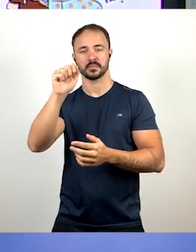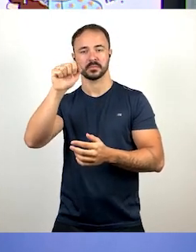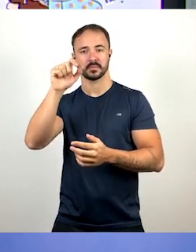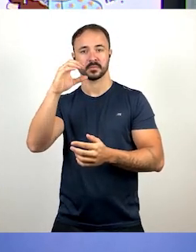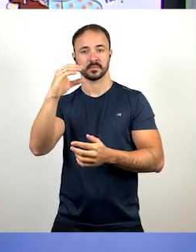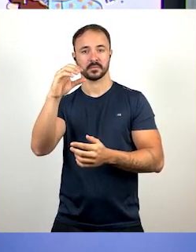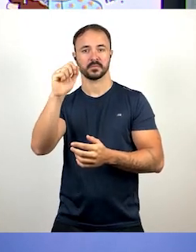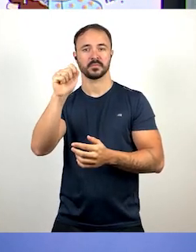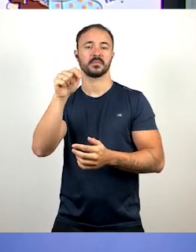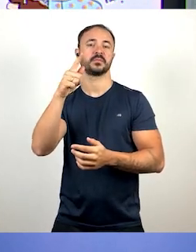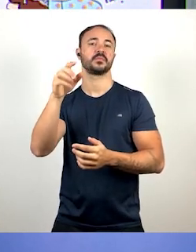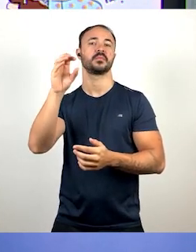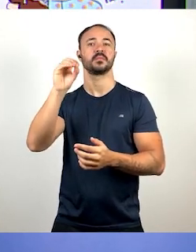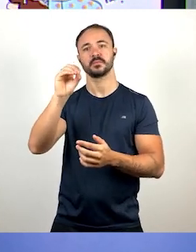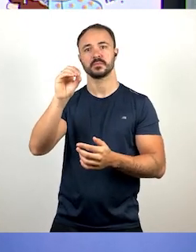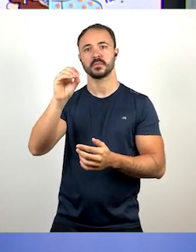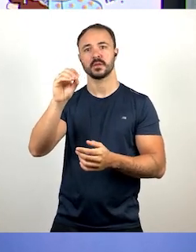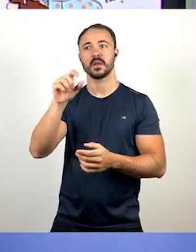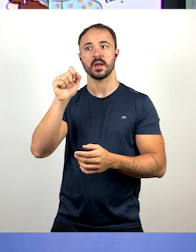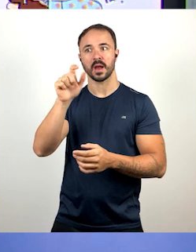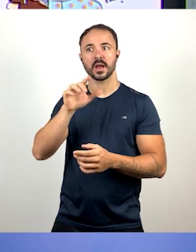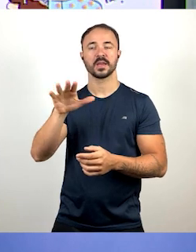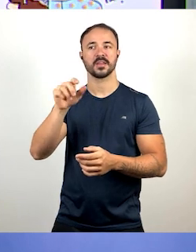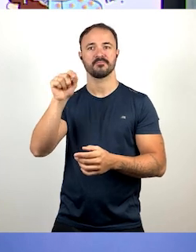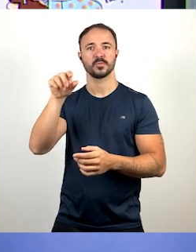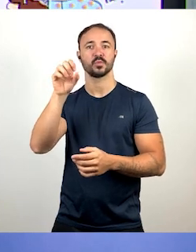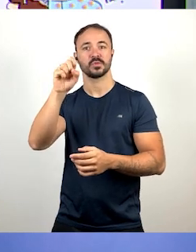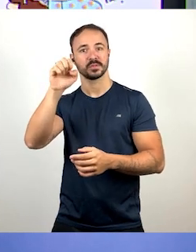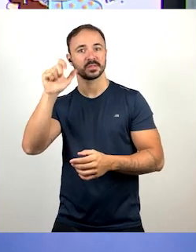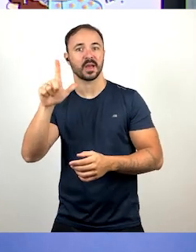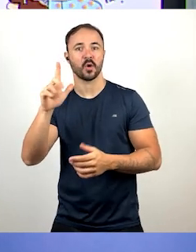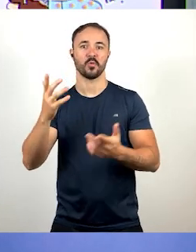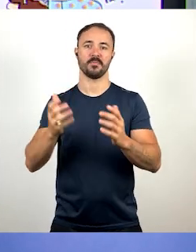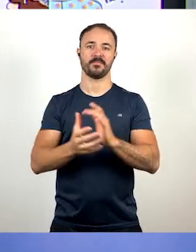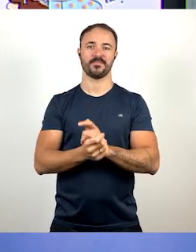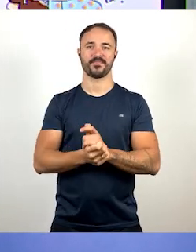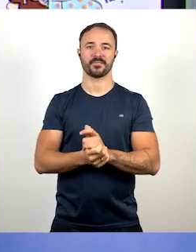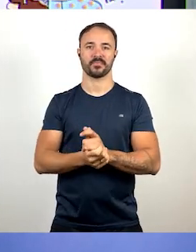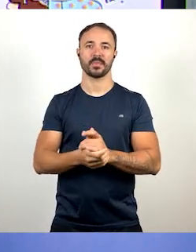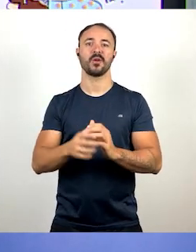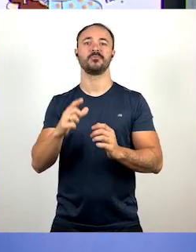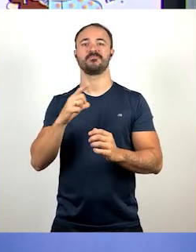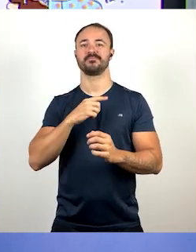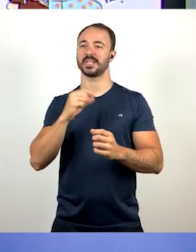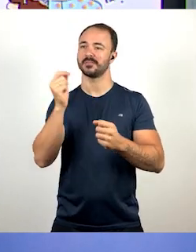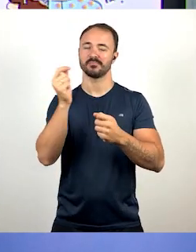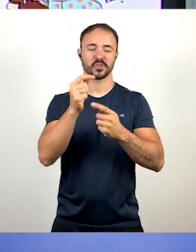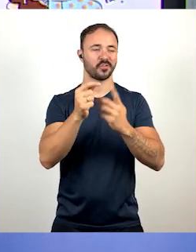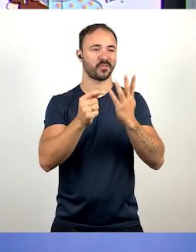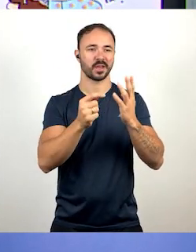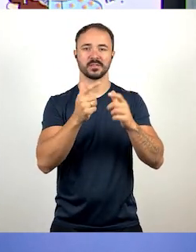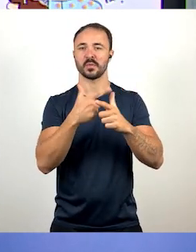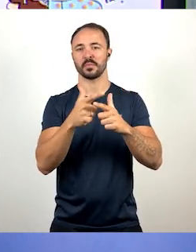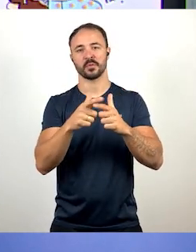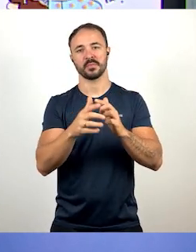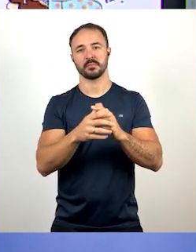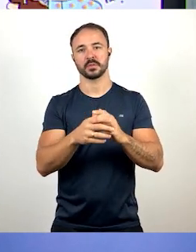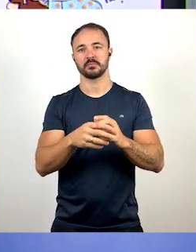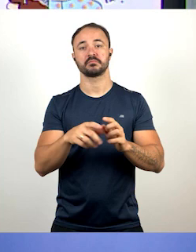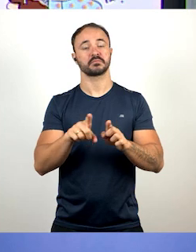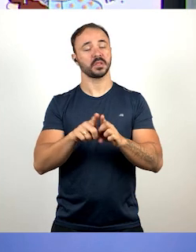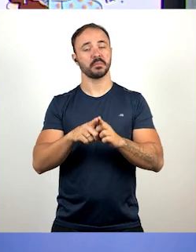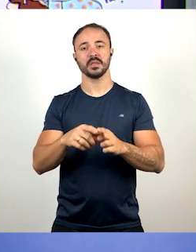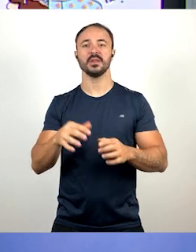endurecimento dos sais. E, entre outros sintomas, ele causa dores